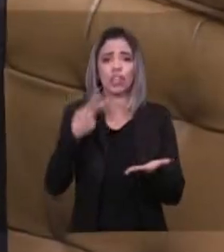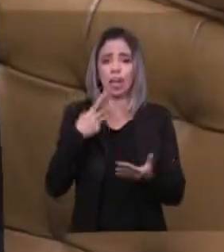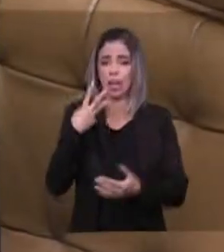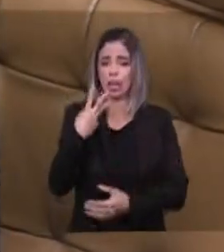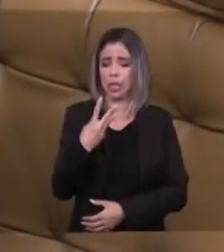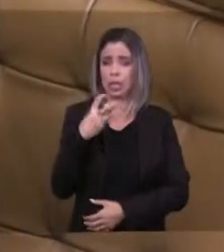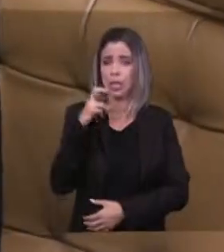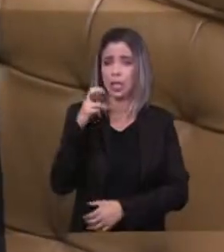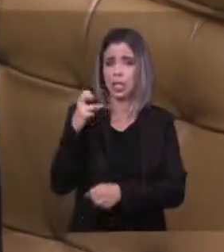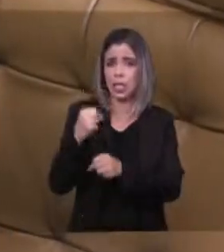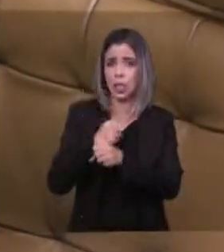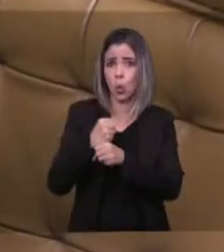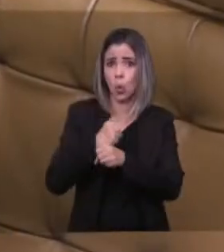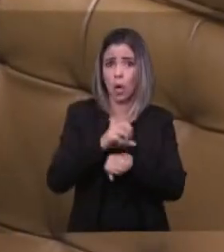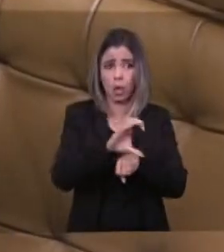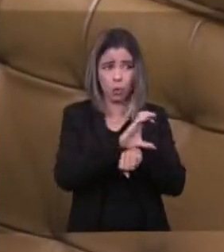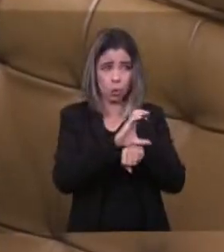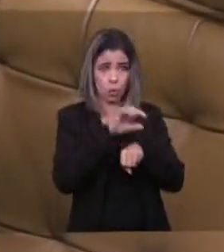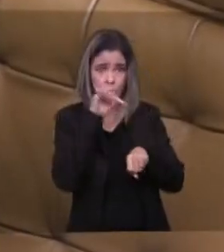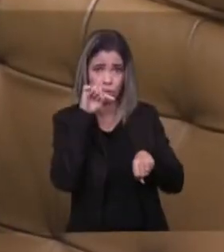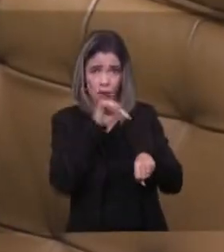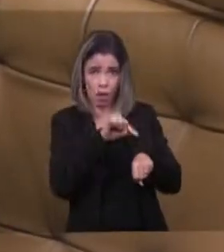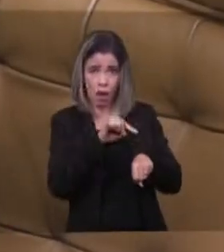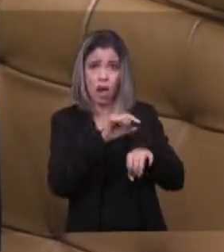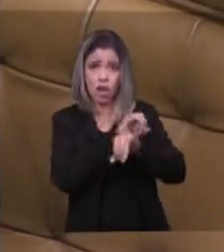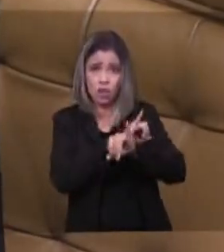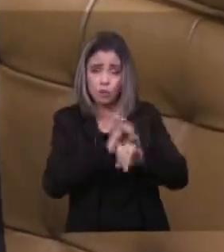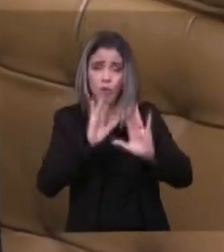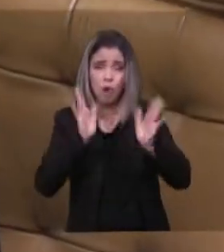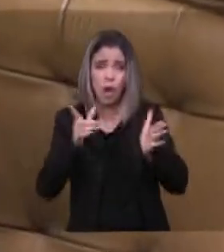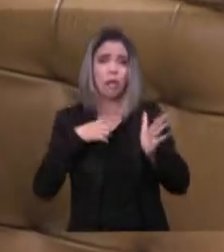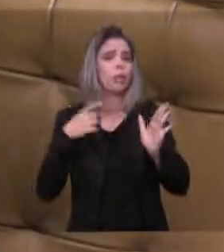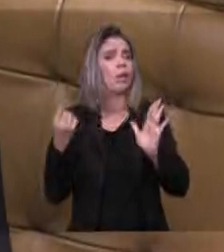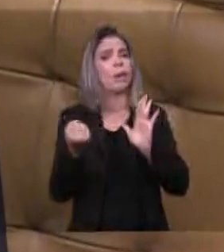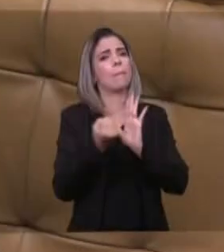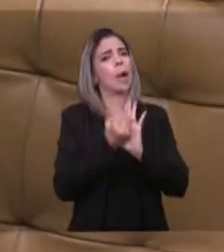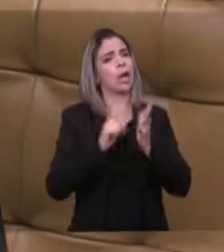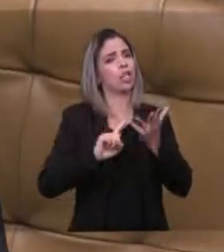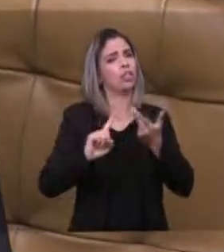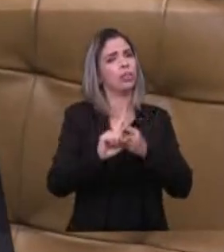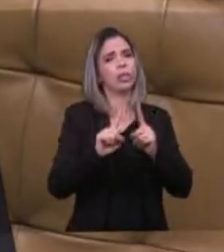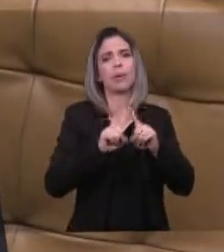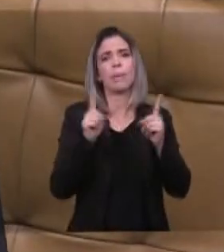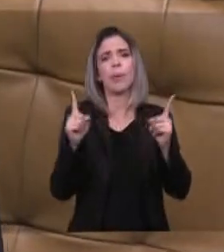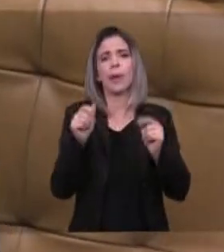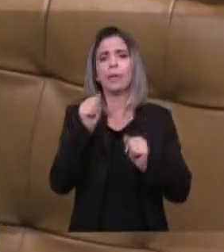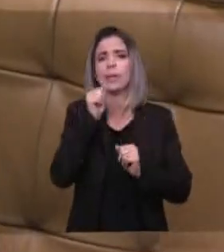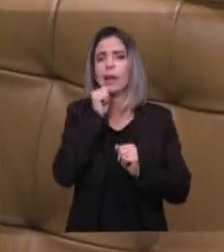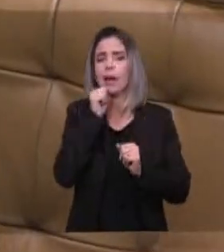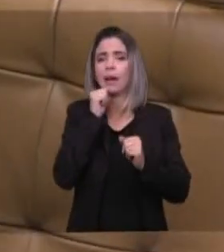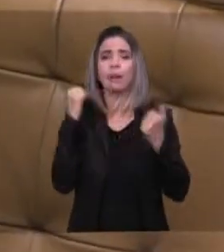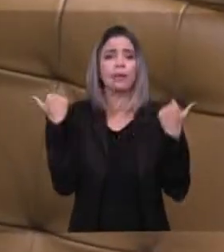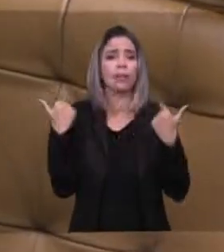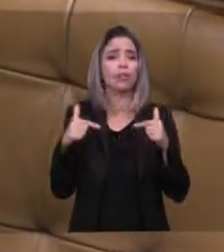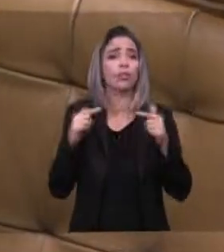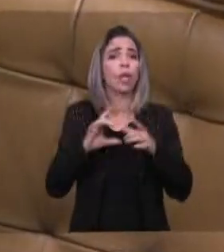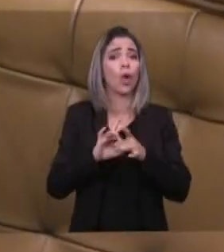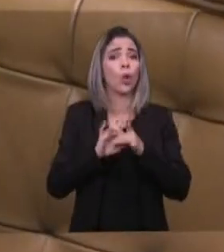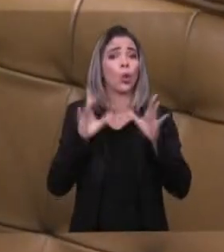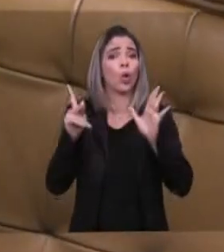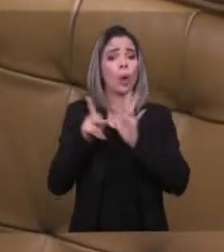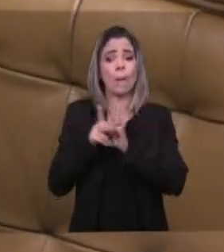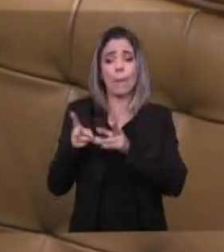35 anos da Constituição de 88 e tem aí os marcos previstos e não se fez ainda a autorização